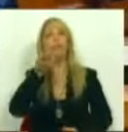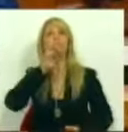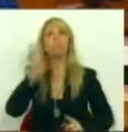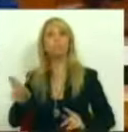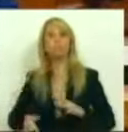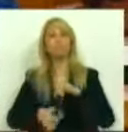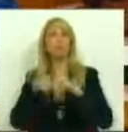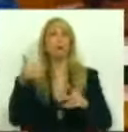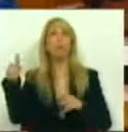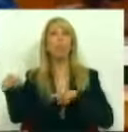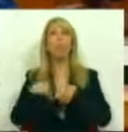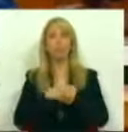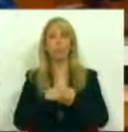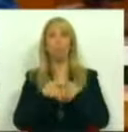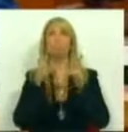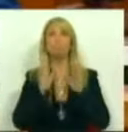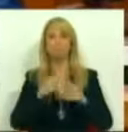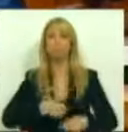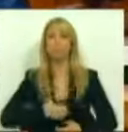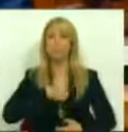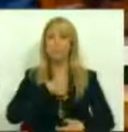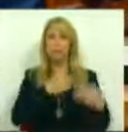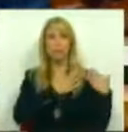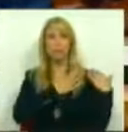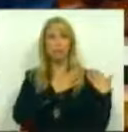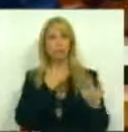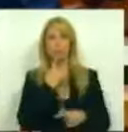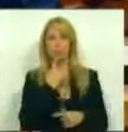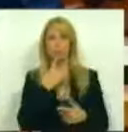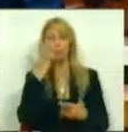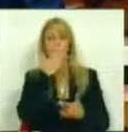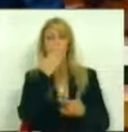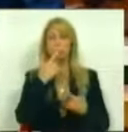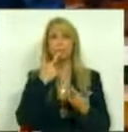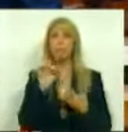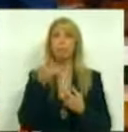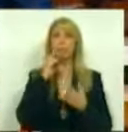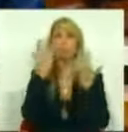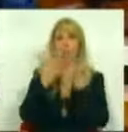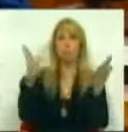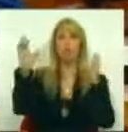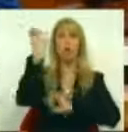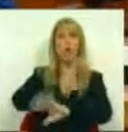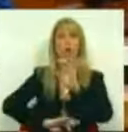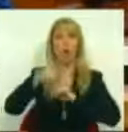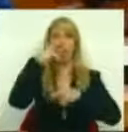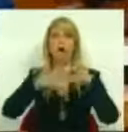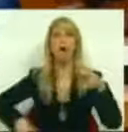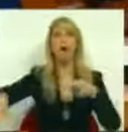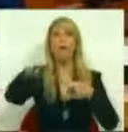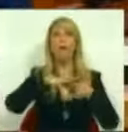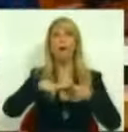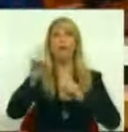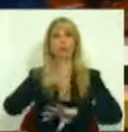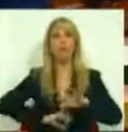políticos elevado sentido de responsabilidade. Se para a democratização da Europa os povos europeus se